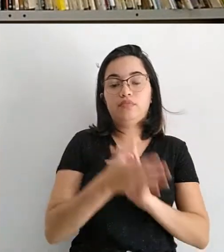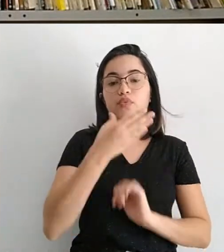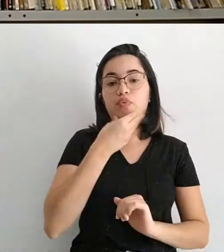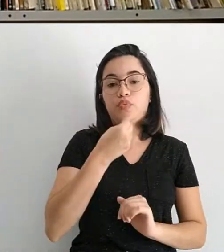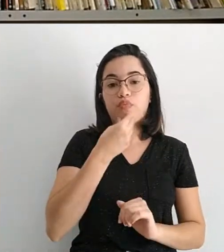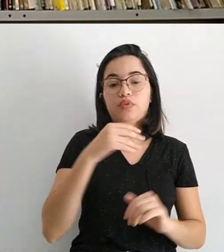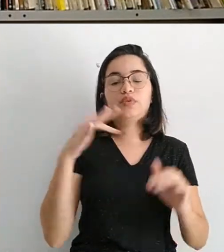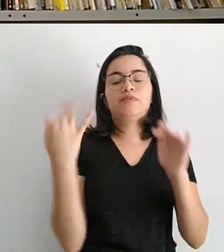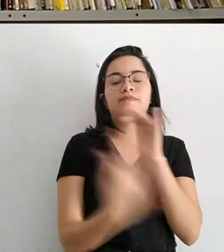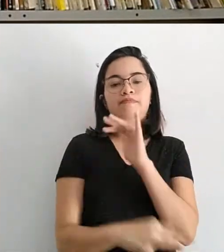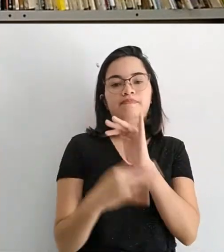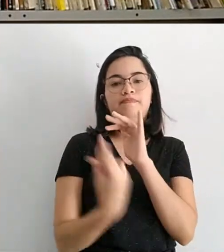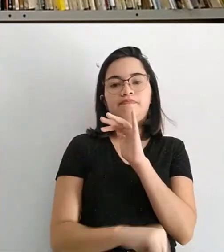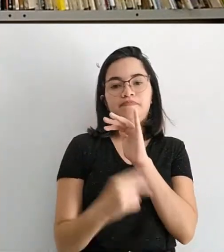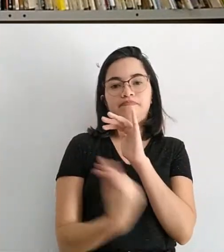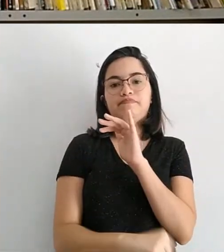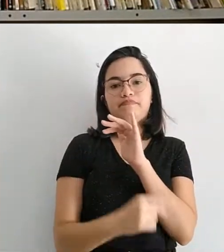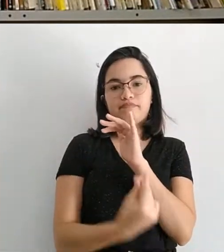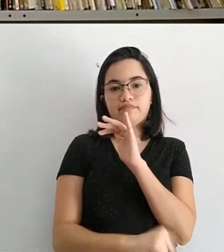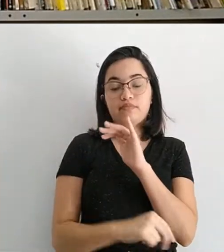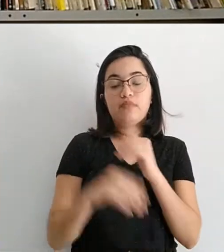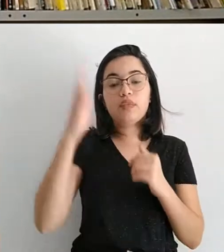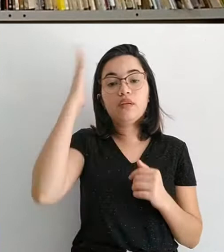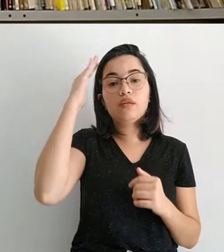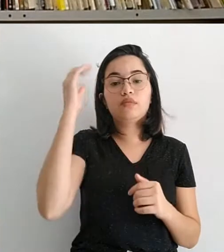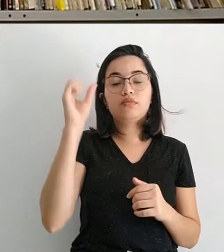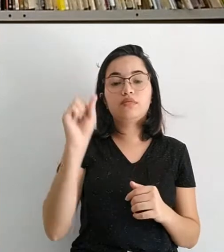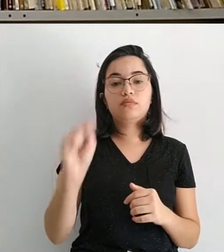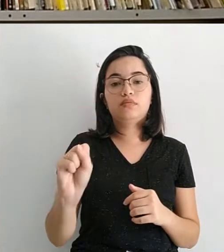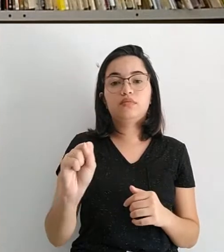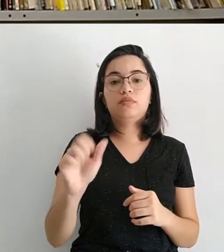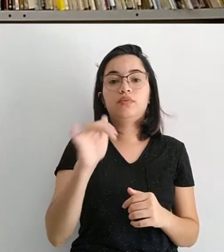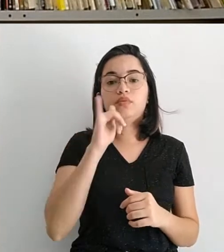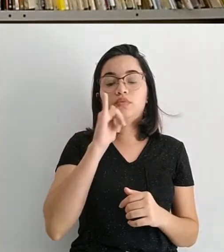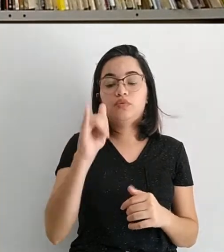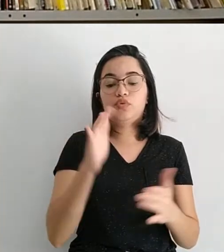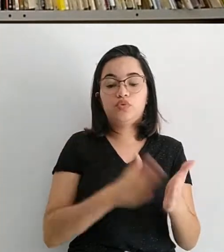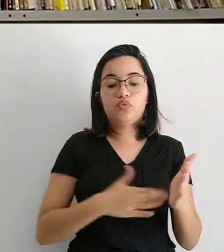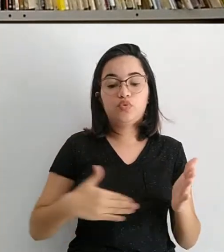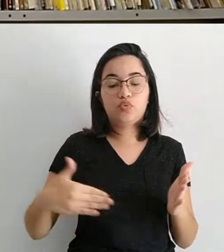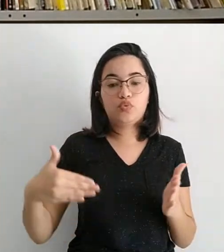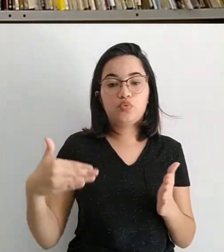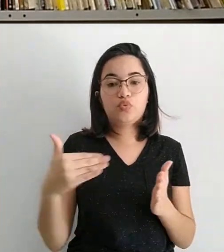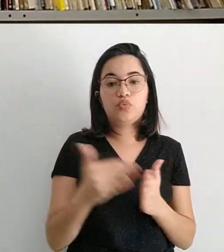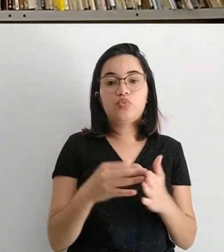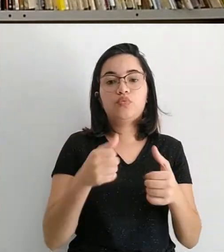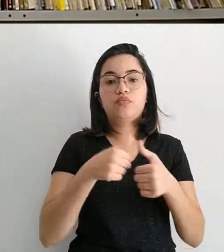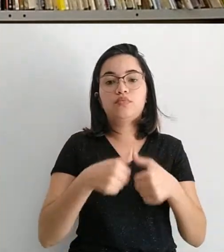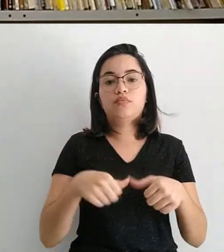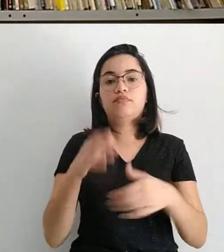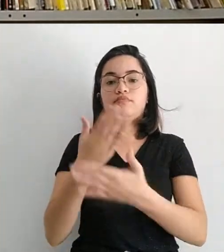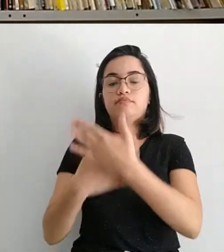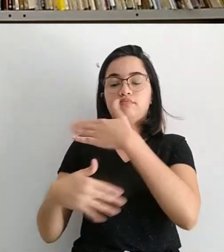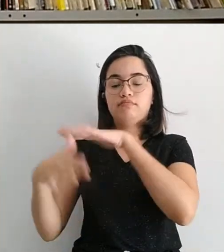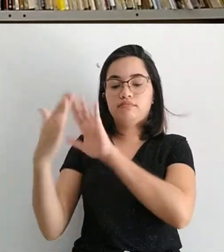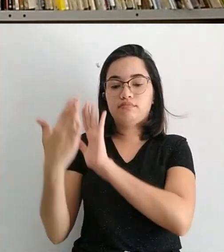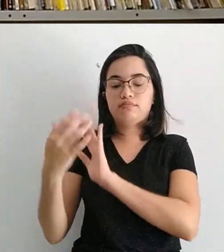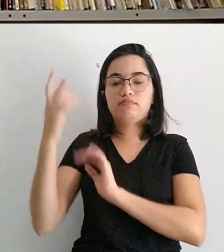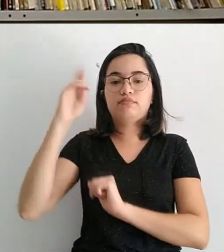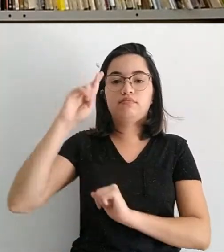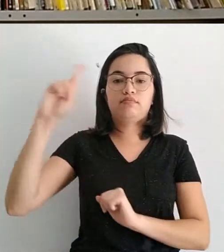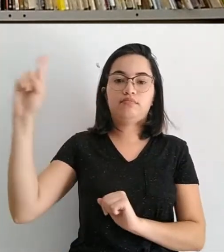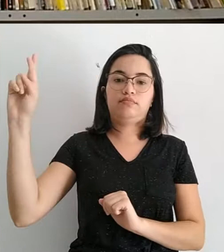homem será castigado. Salomão diz que todos estão diante